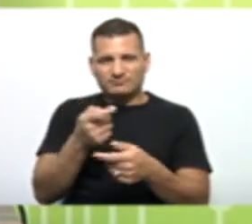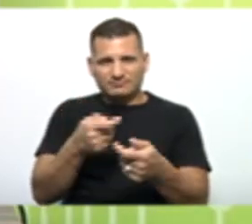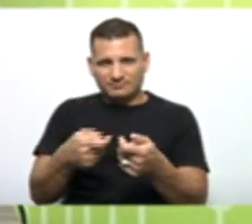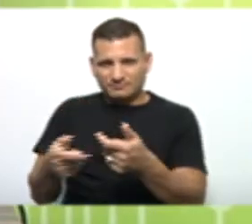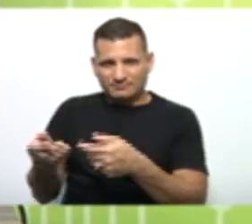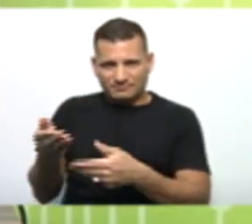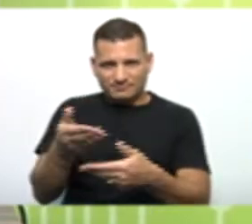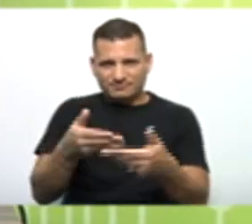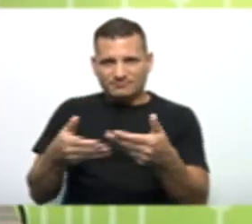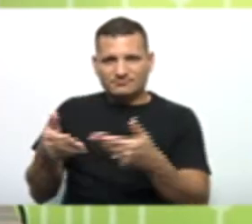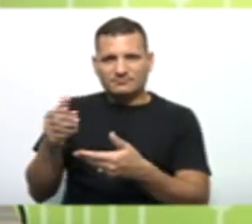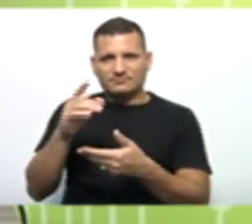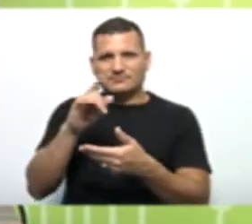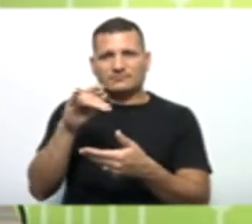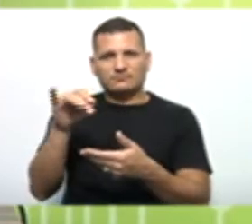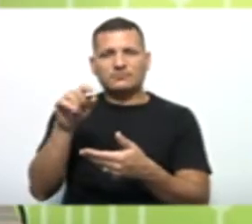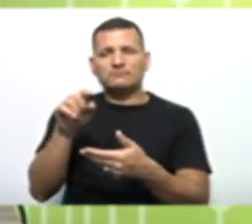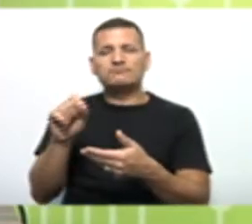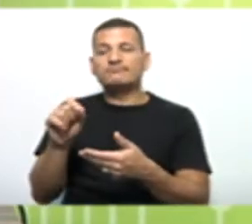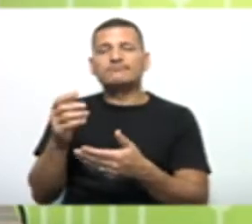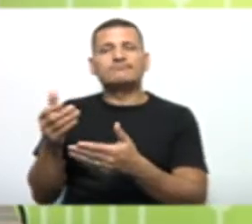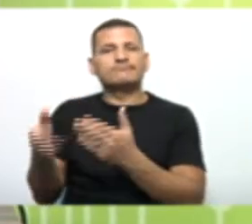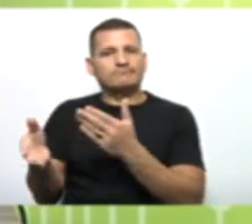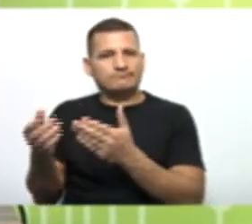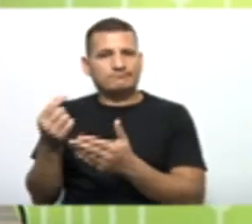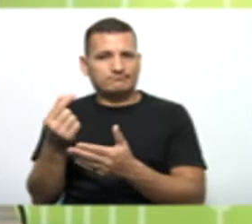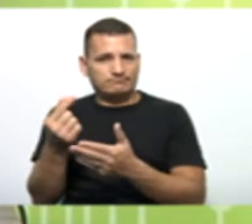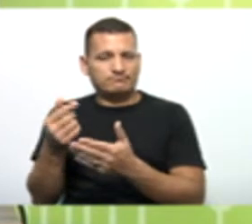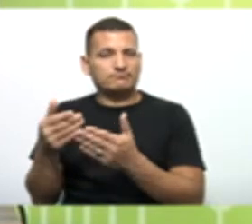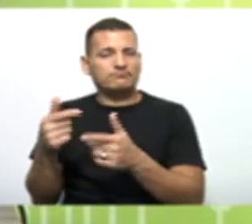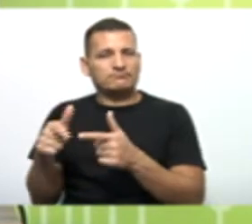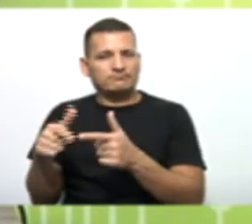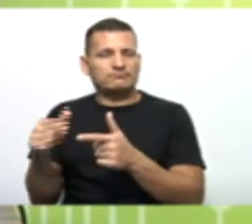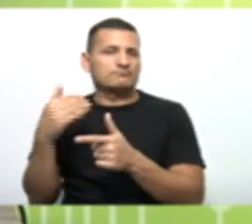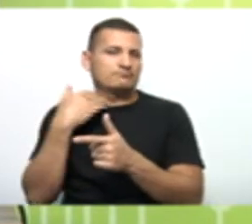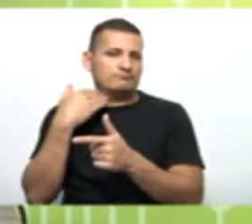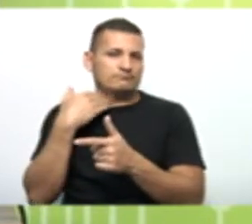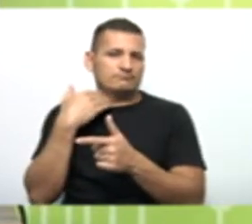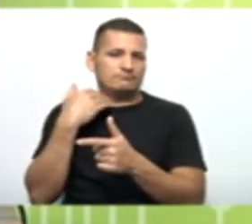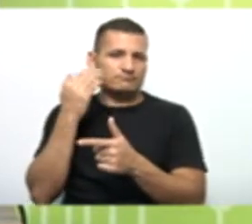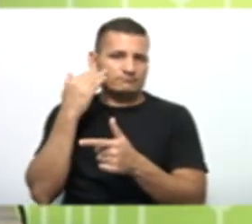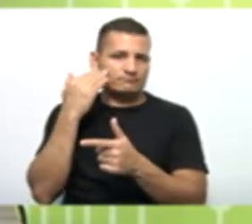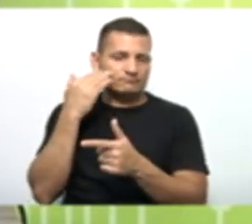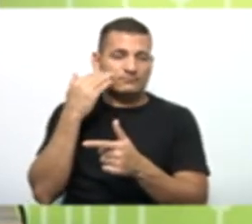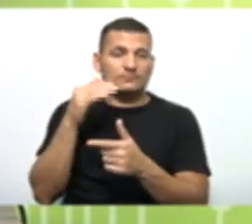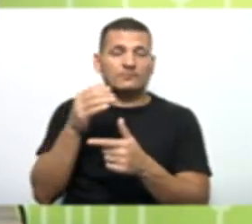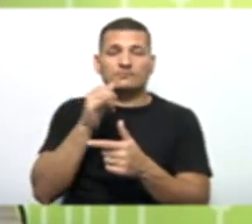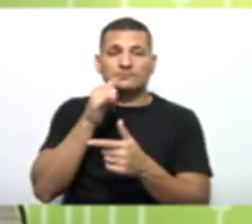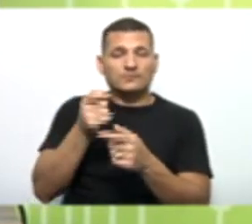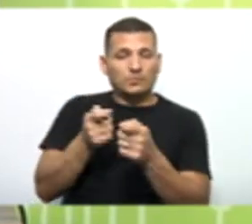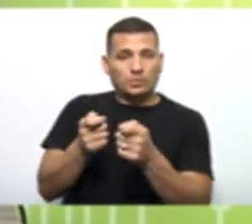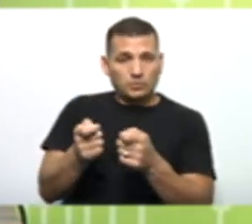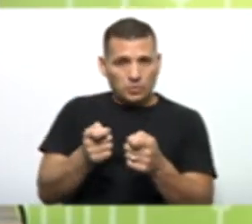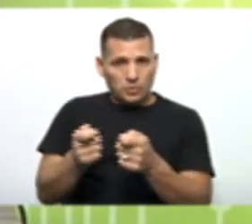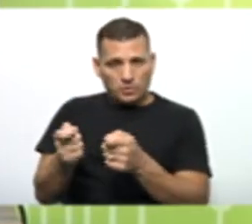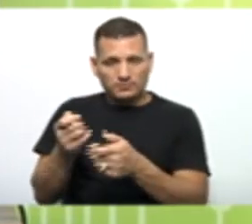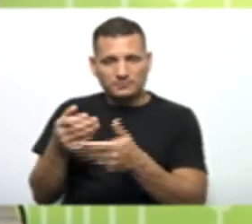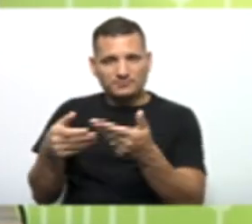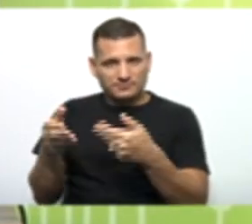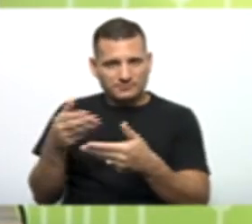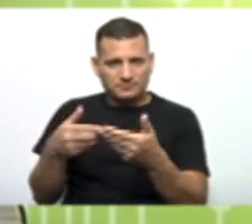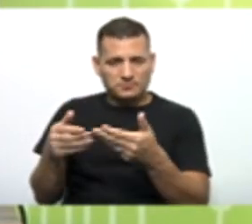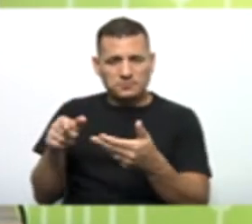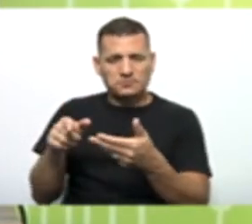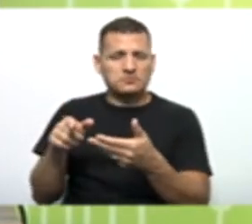para você. Então, quando você coloca um controle de transação, ou ele executa tudo, ou ele não executa nada. Então, você vai